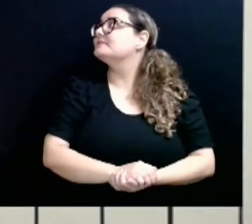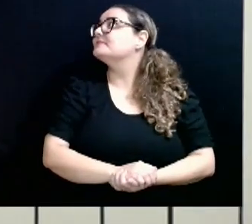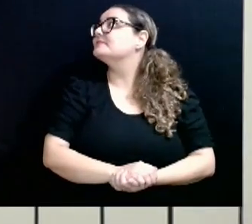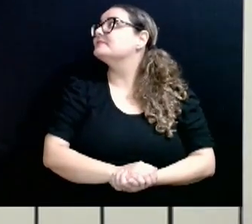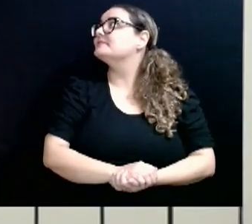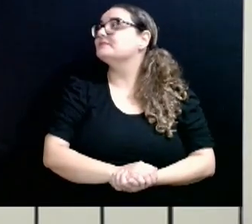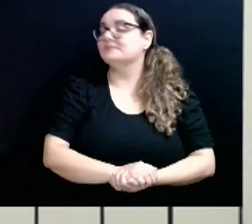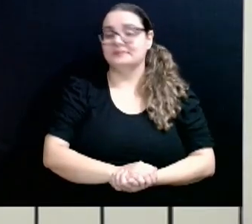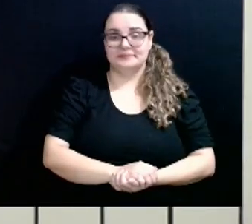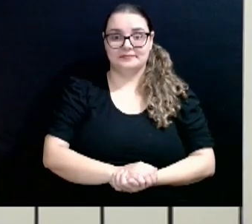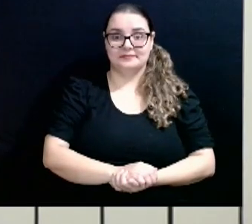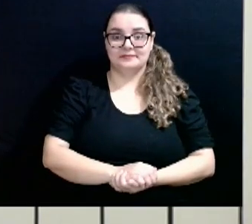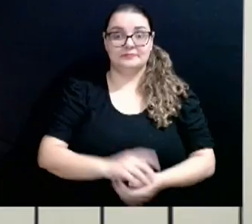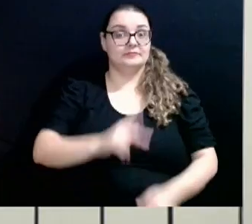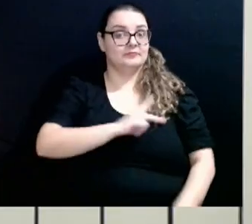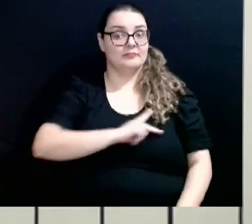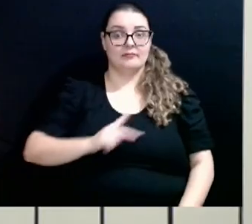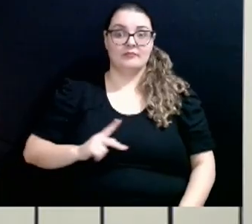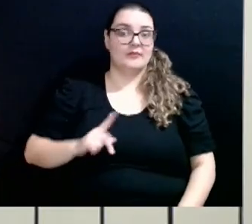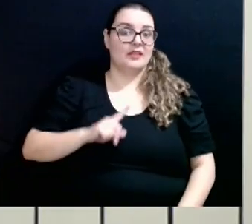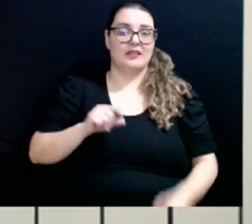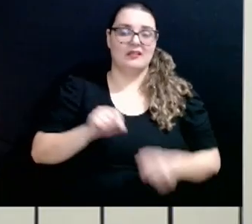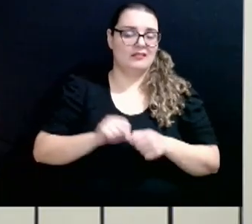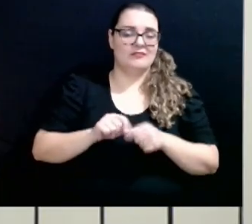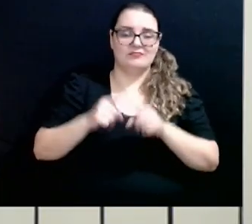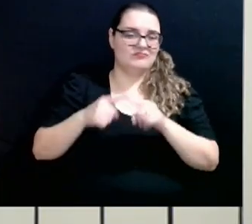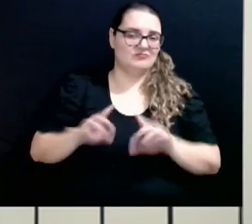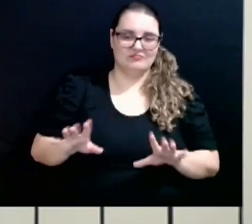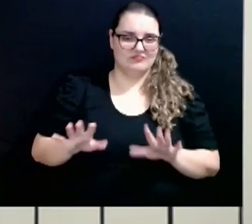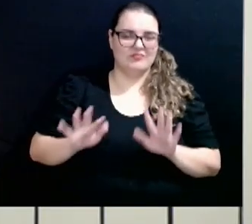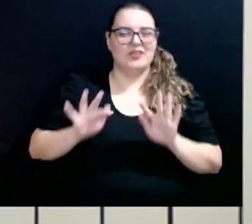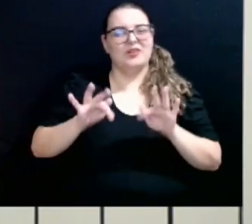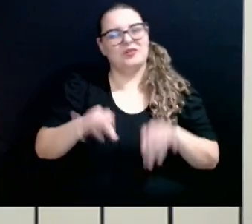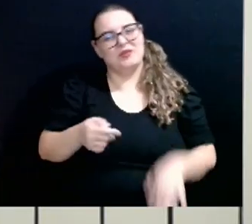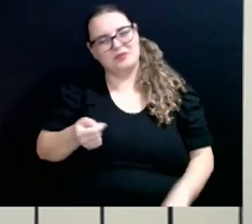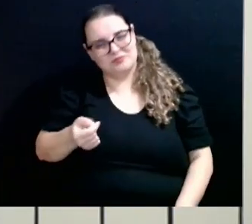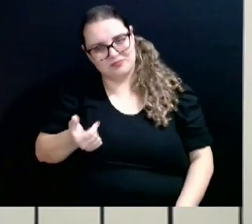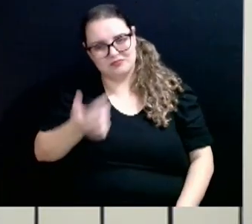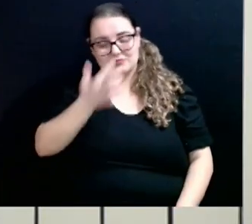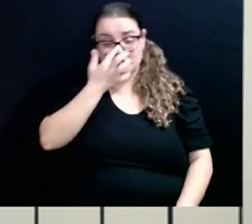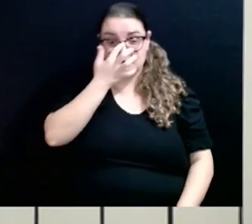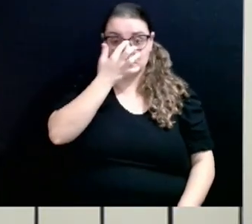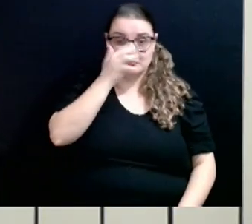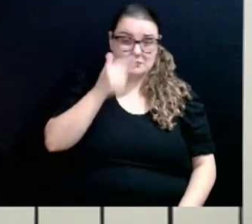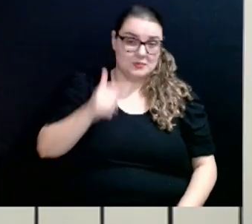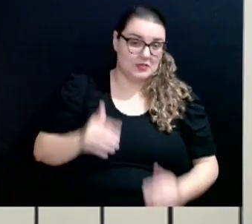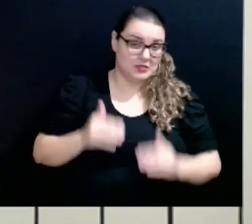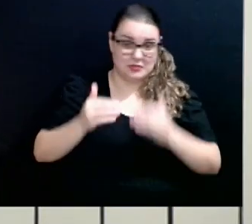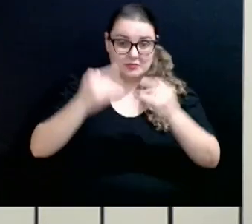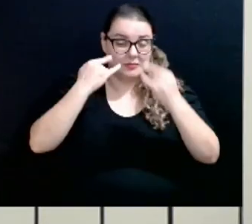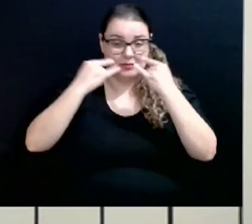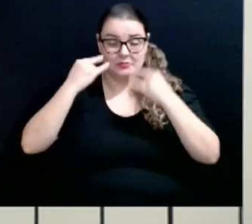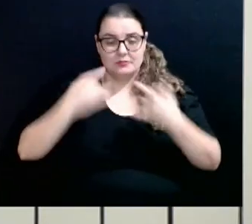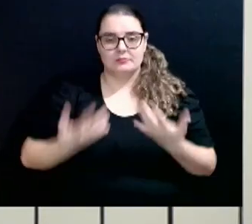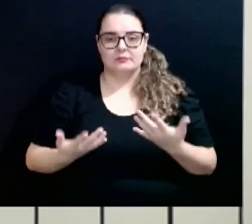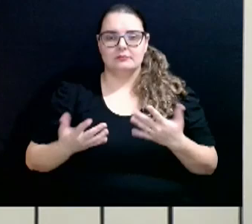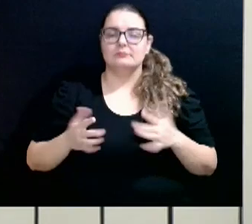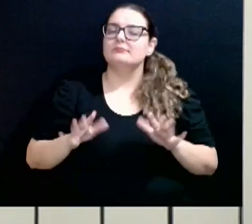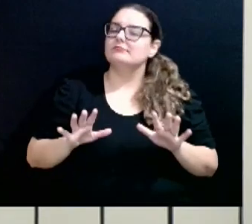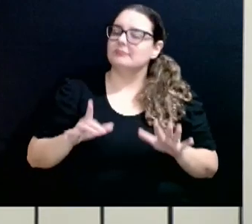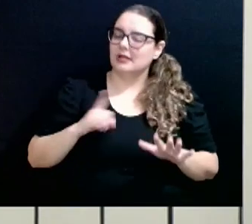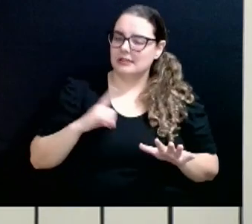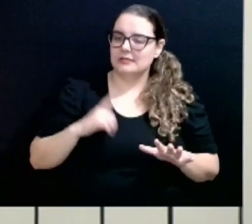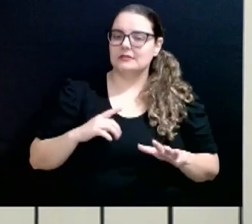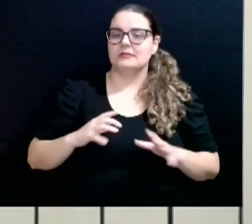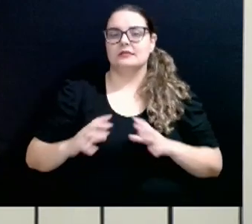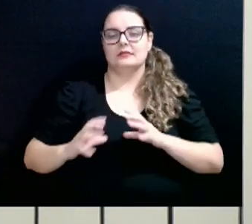A Ponte não fez uma boa partida, finalizou pouco, não teve tanta inspiração, mas teve mais posse de bola,